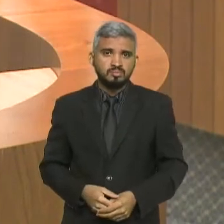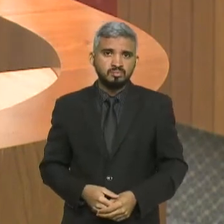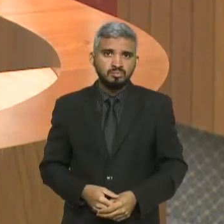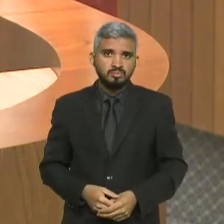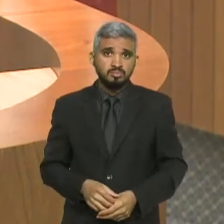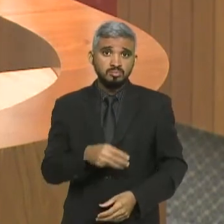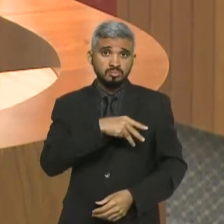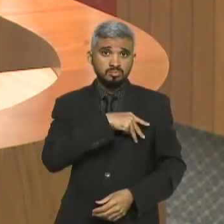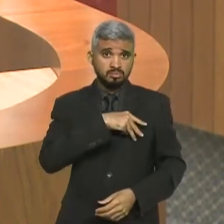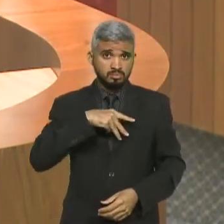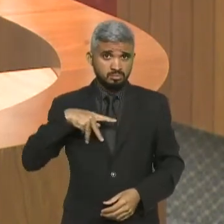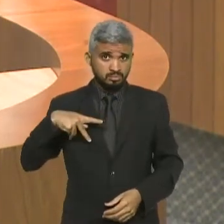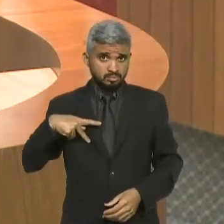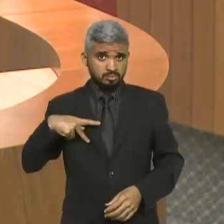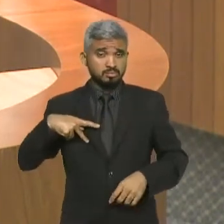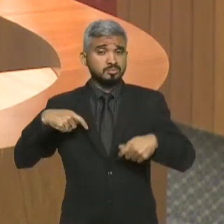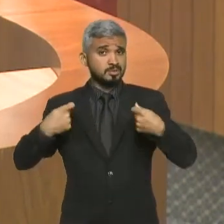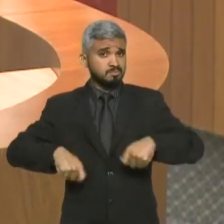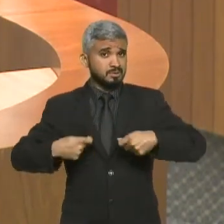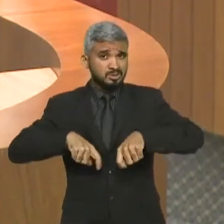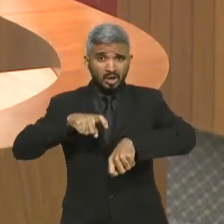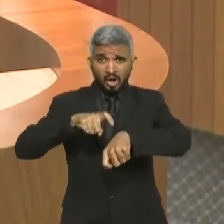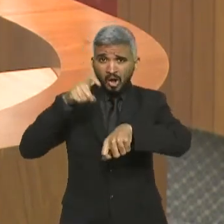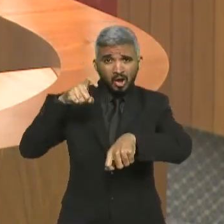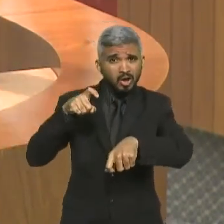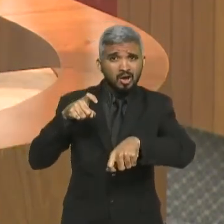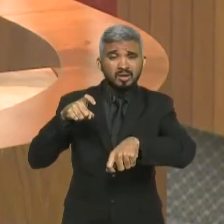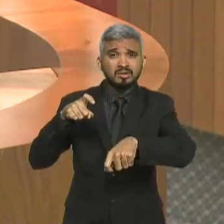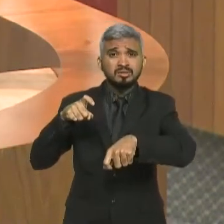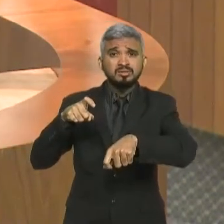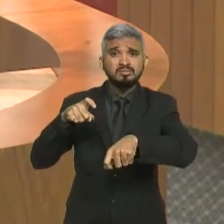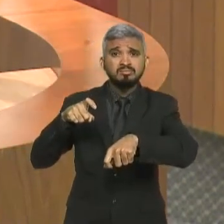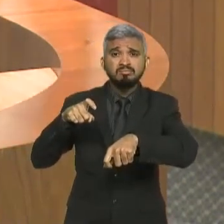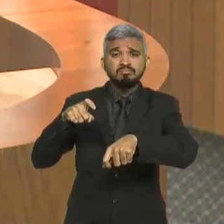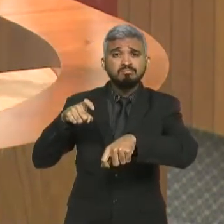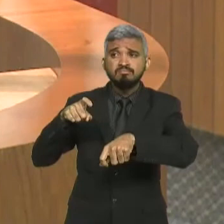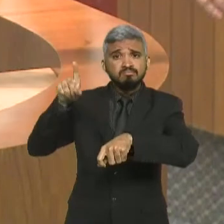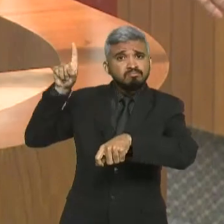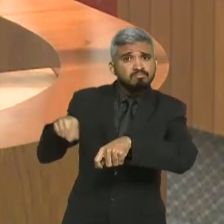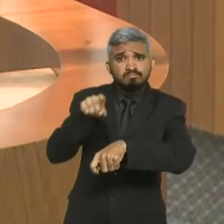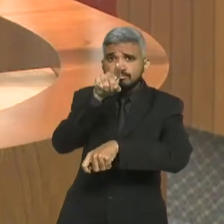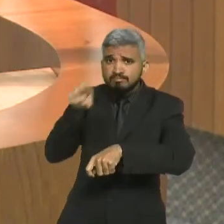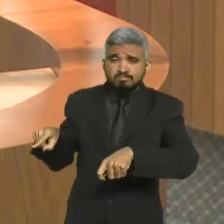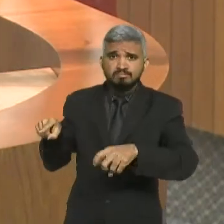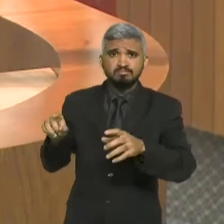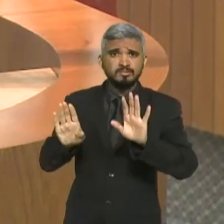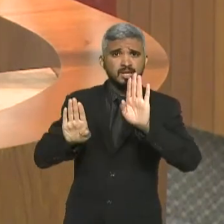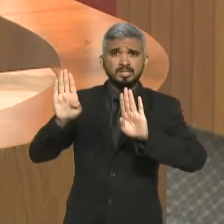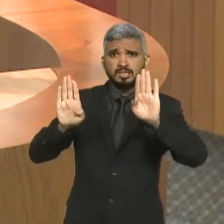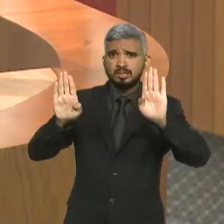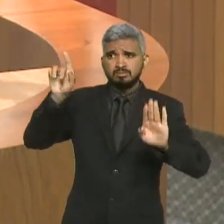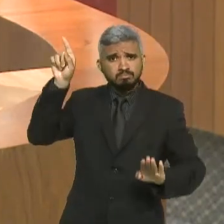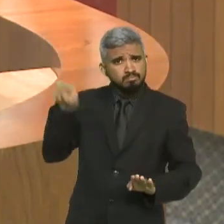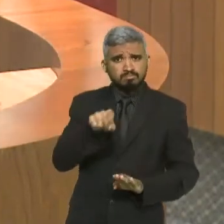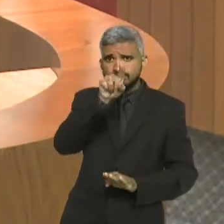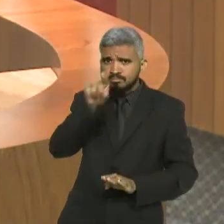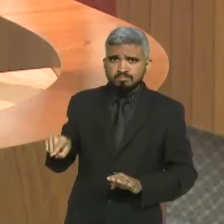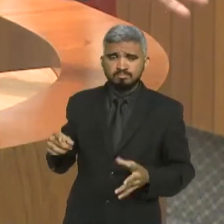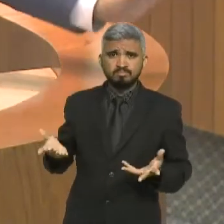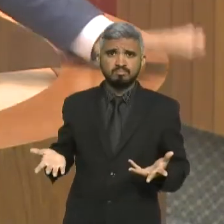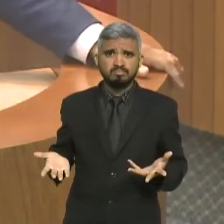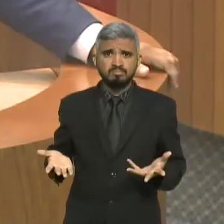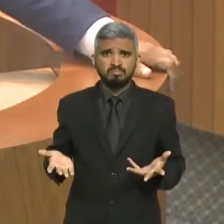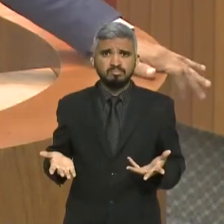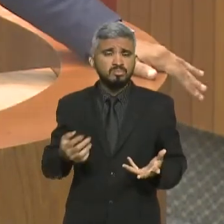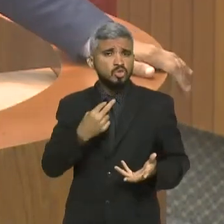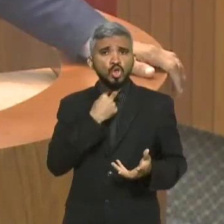para que o Ministério Público possa, de imediato, barrar essa licitação. Epa, esculhambação essa com dinheiro público. Que farra é